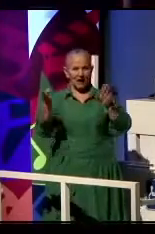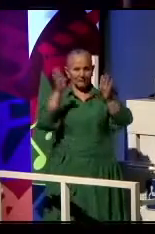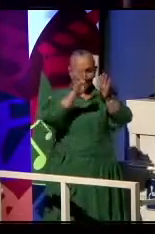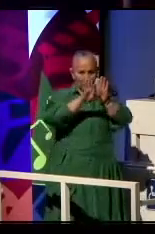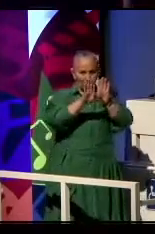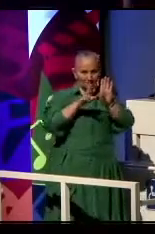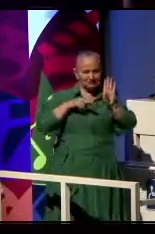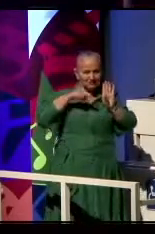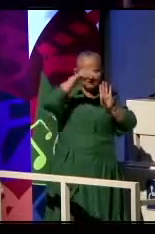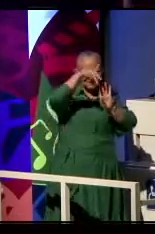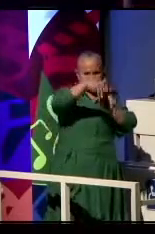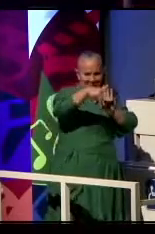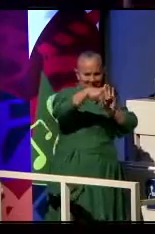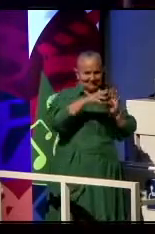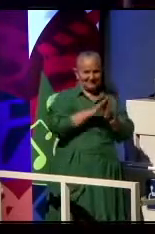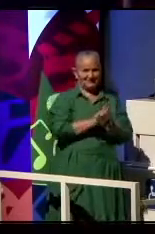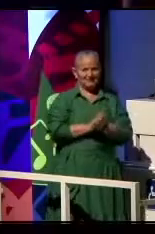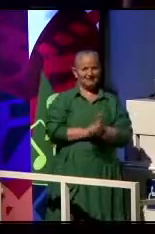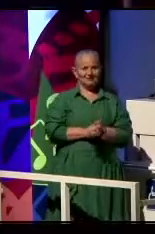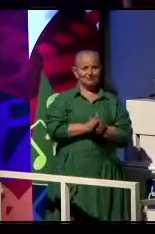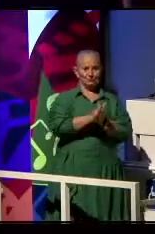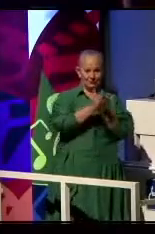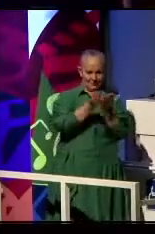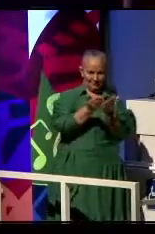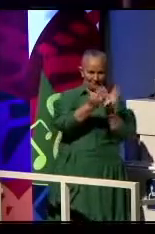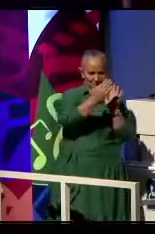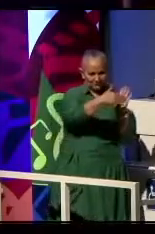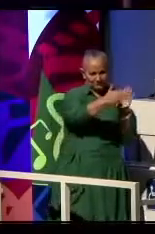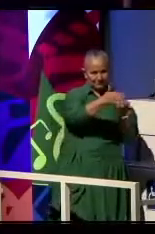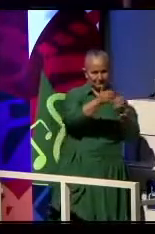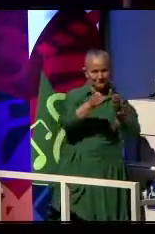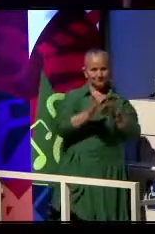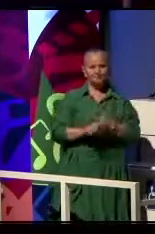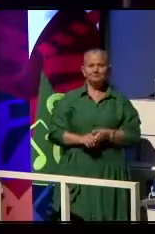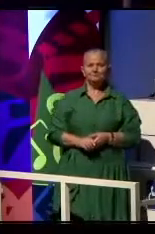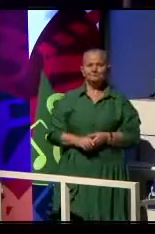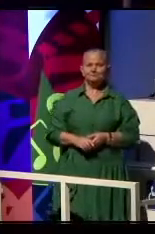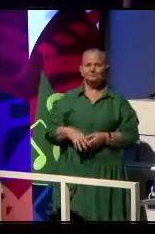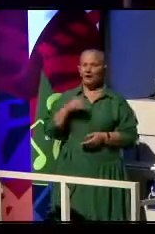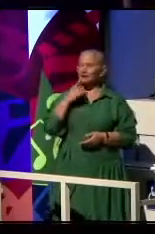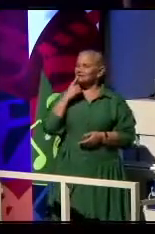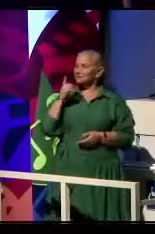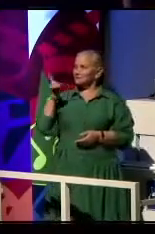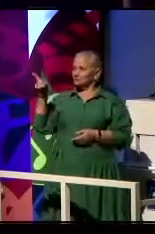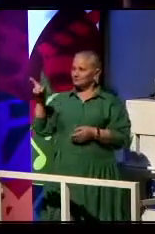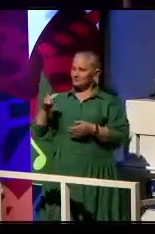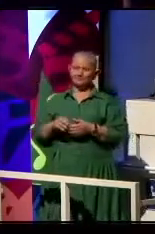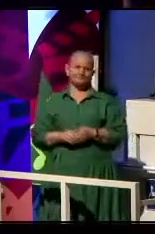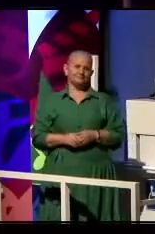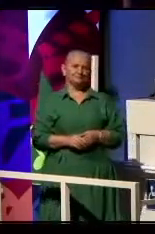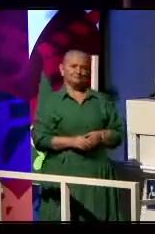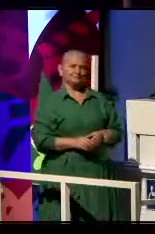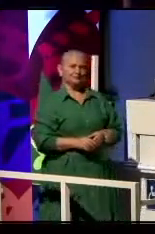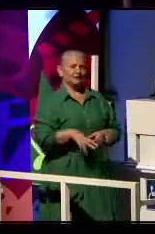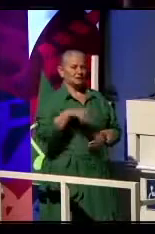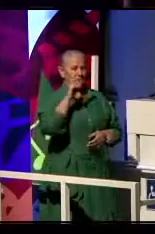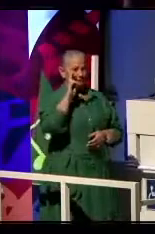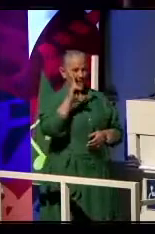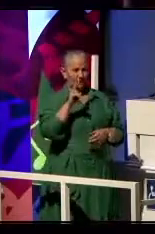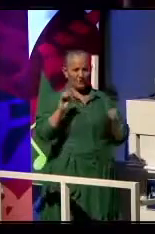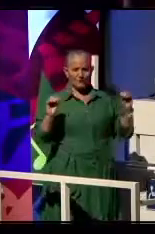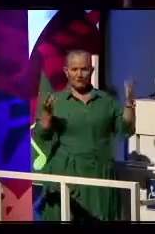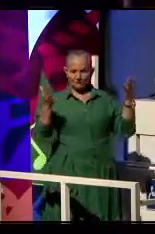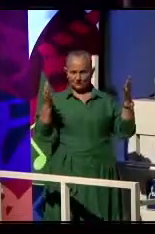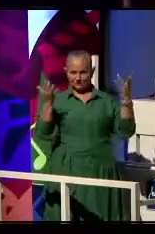para a música popular brasileira. André, por favor. Aí a gente vai ver que no festival, essa é uma imagem